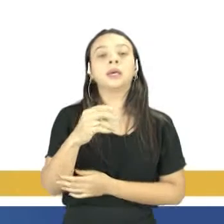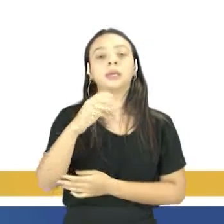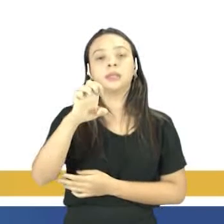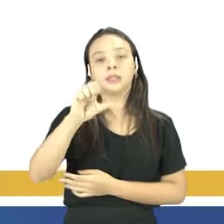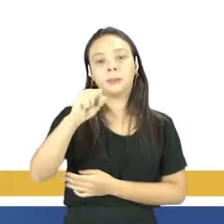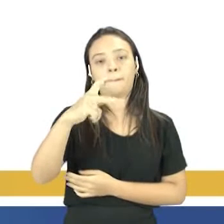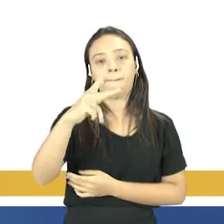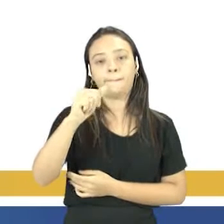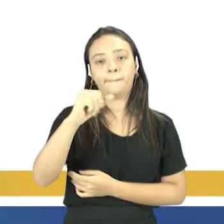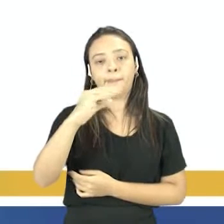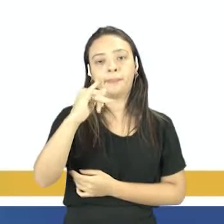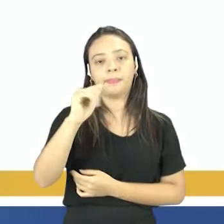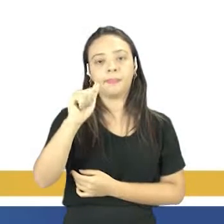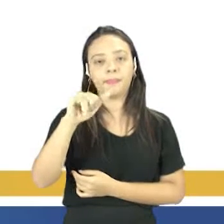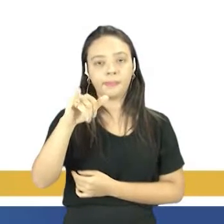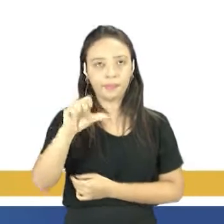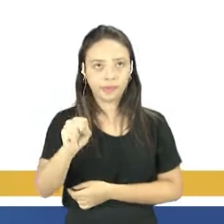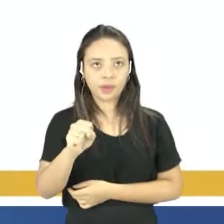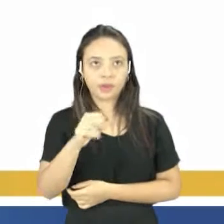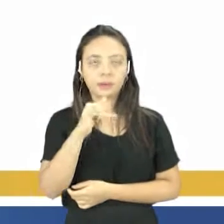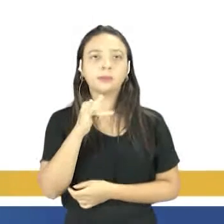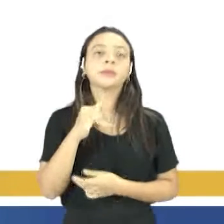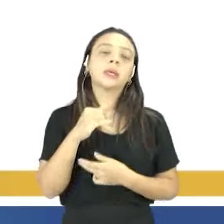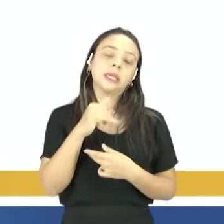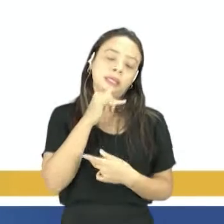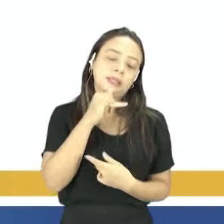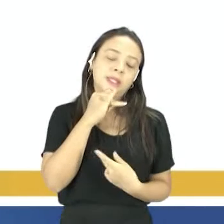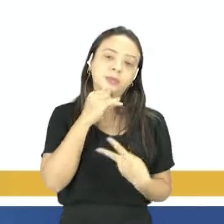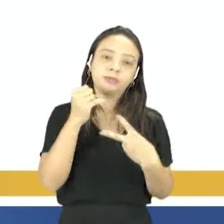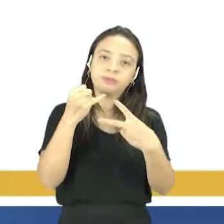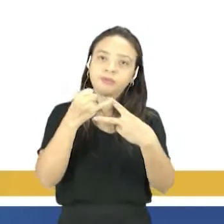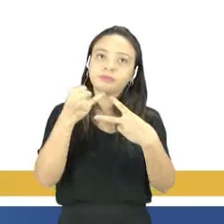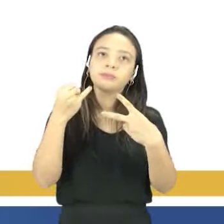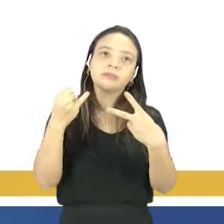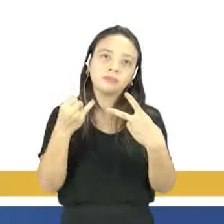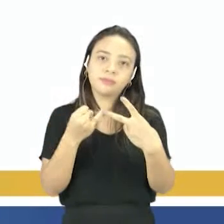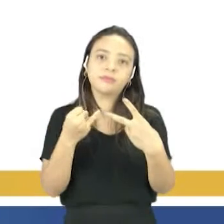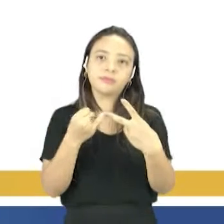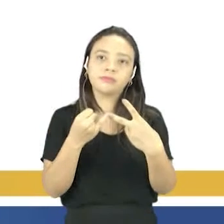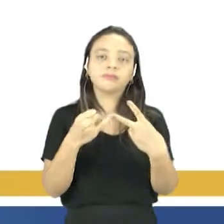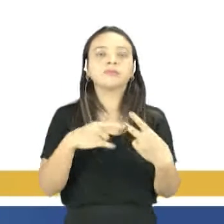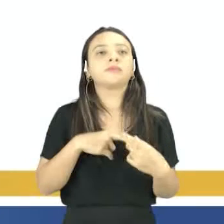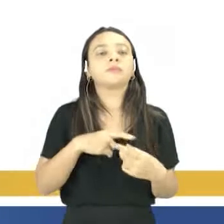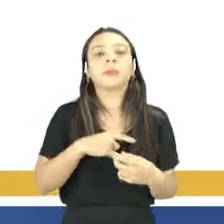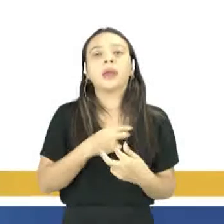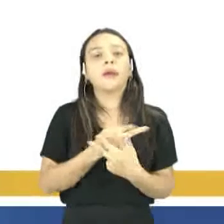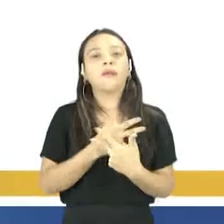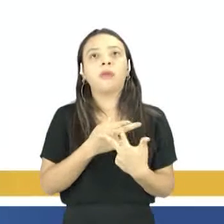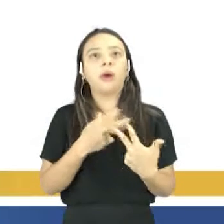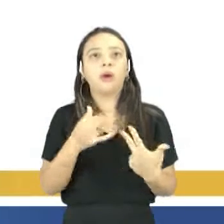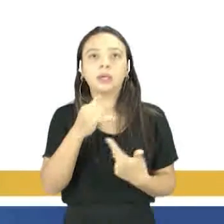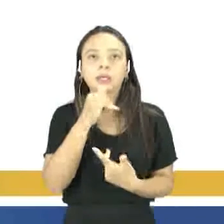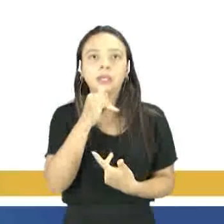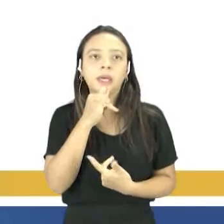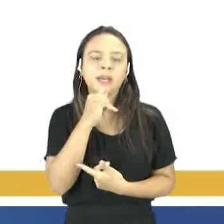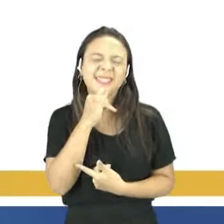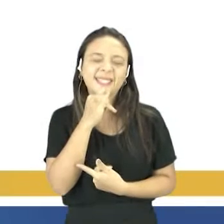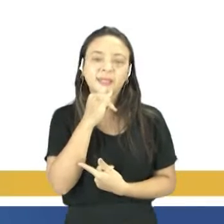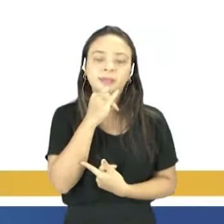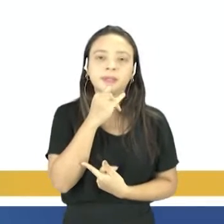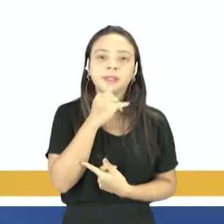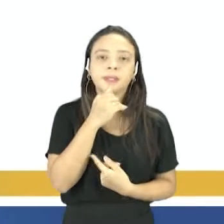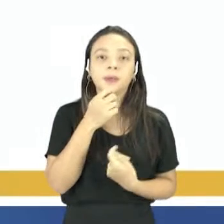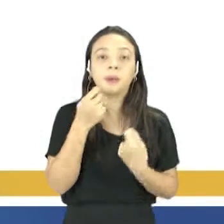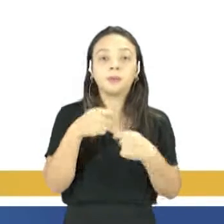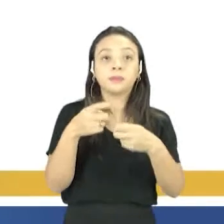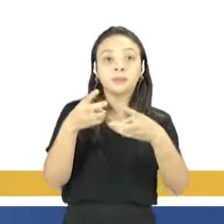exemplo, eu tenho um chamado icosaedro, aqui eu tenho o chamado dodecaedro, aqui eu tenho o chamado hexaedro, aqui